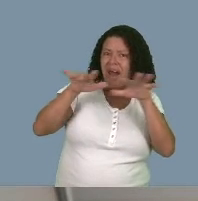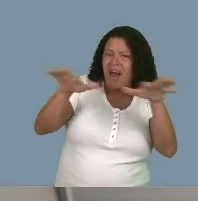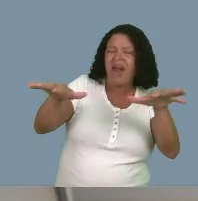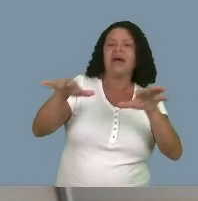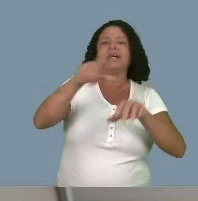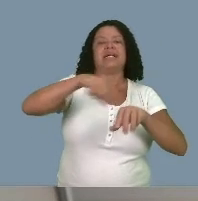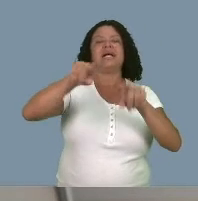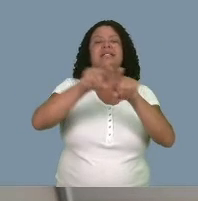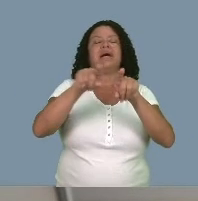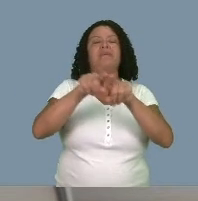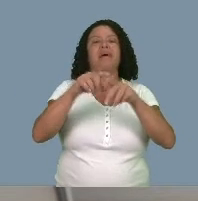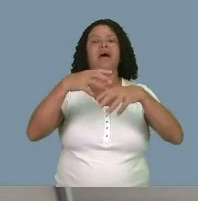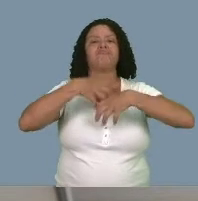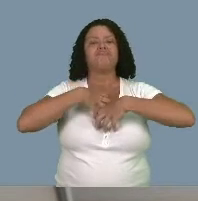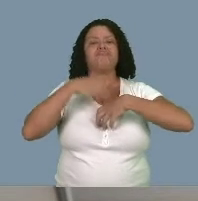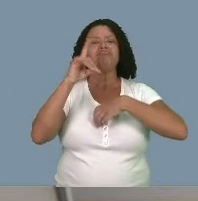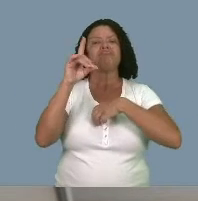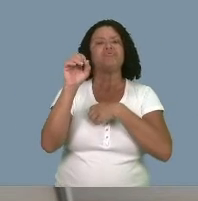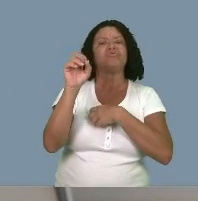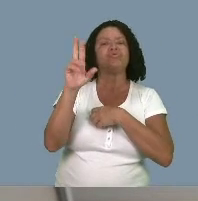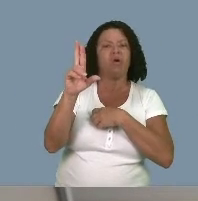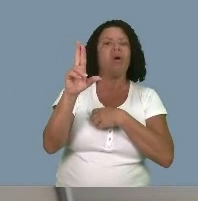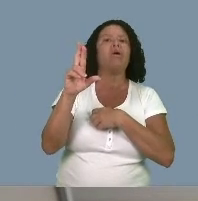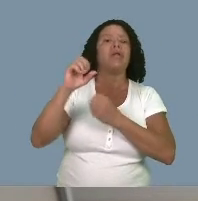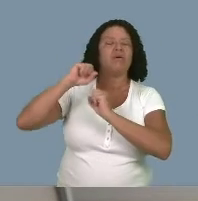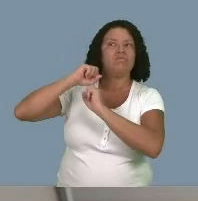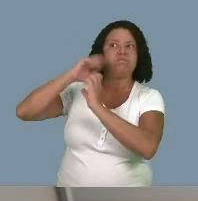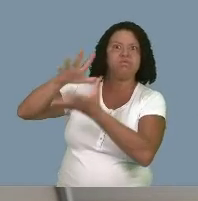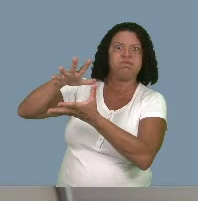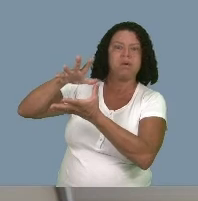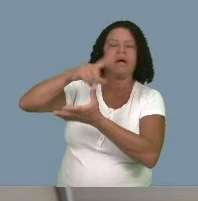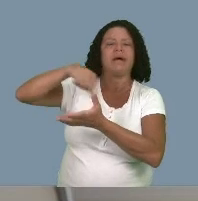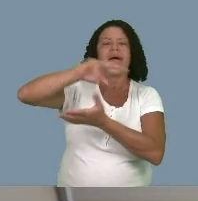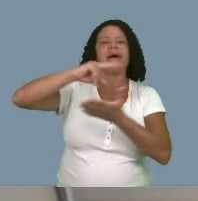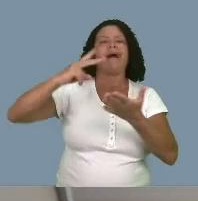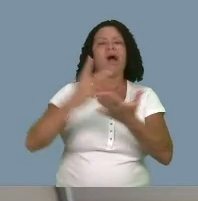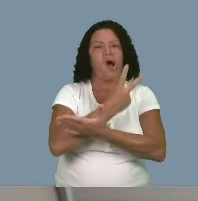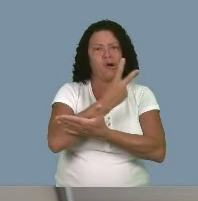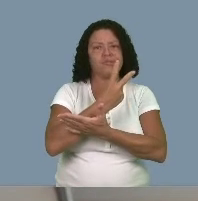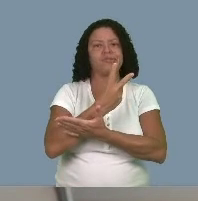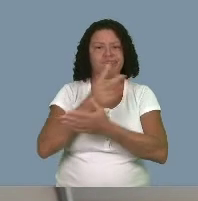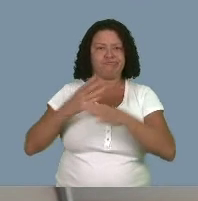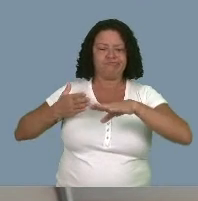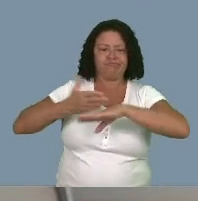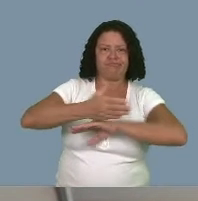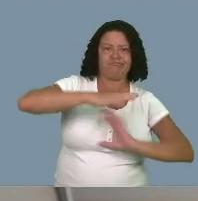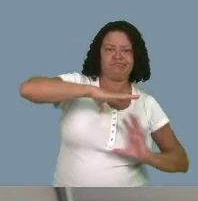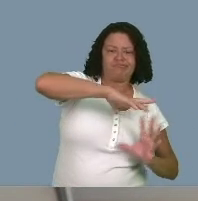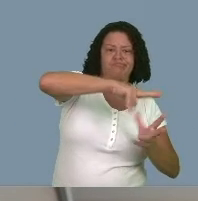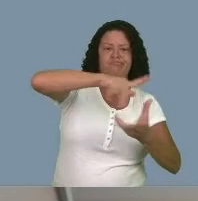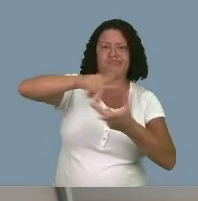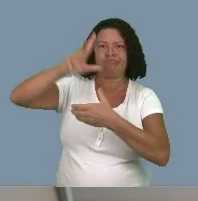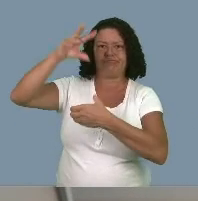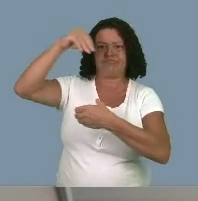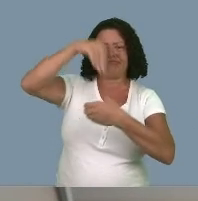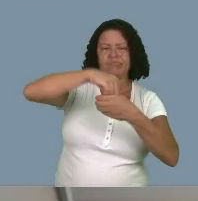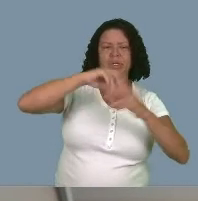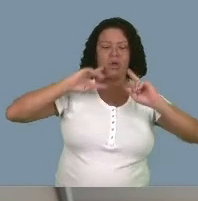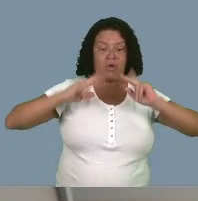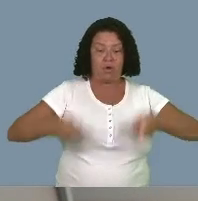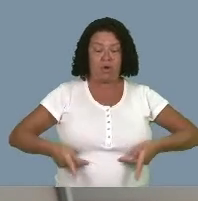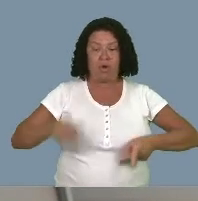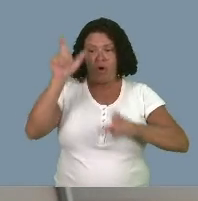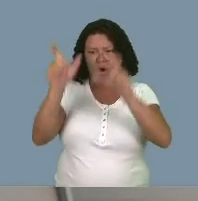dores insuportáveis dos fenômenos angustiantes que graçam a Terra. São os seres humanos